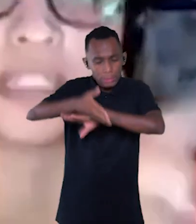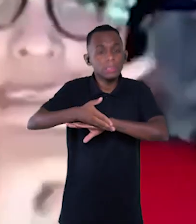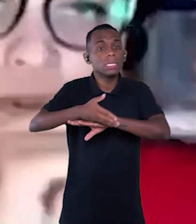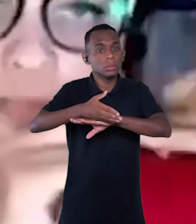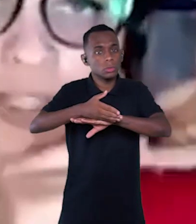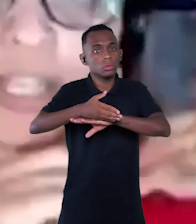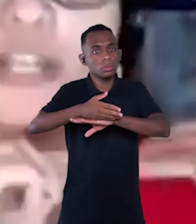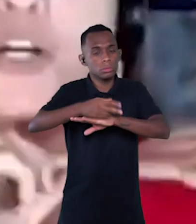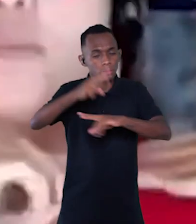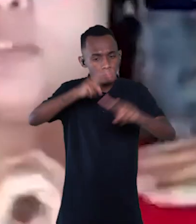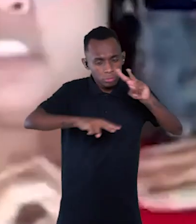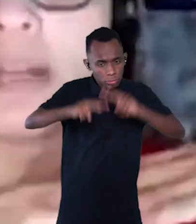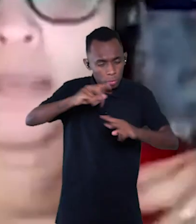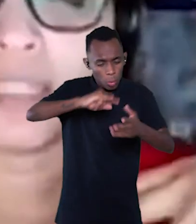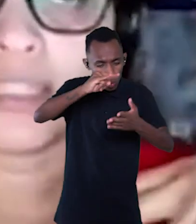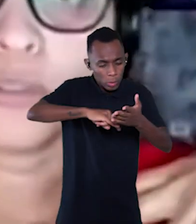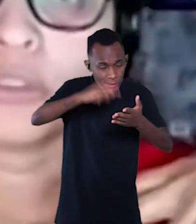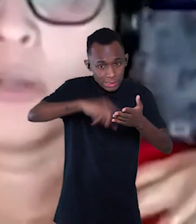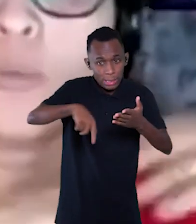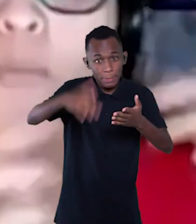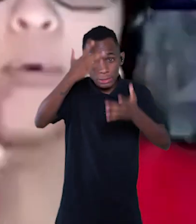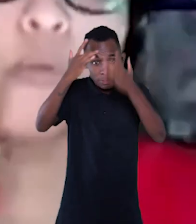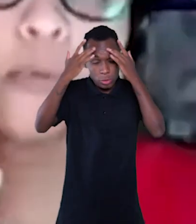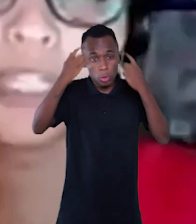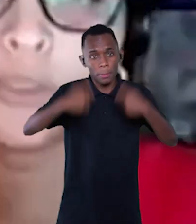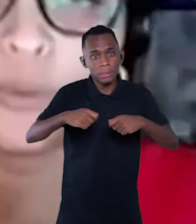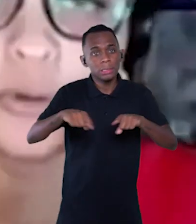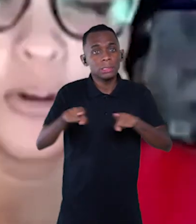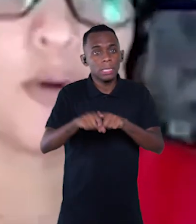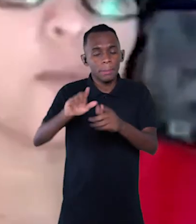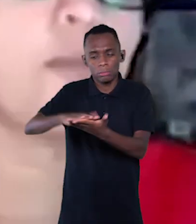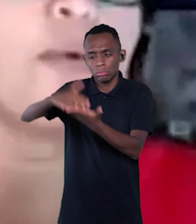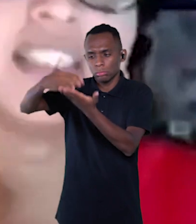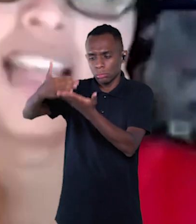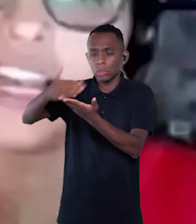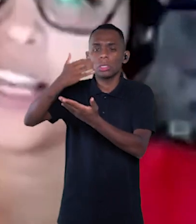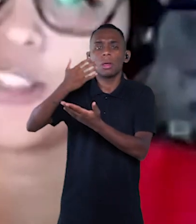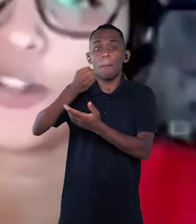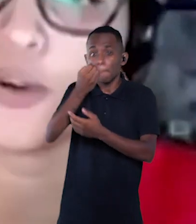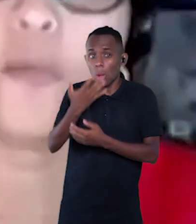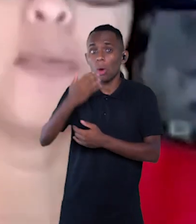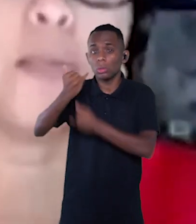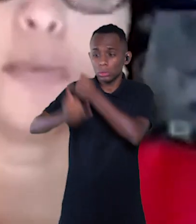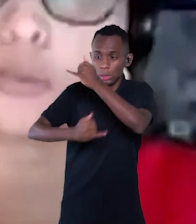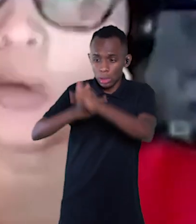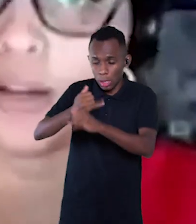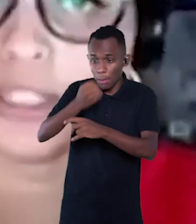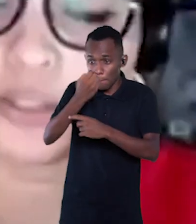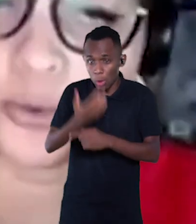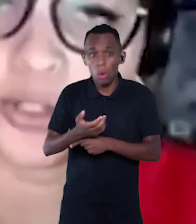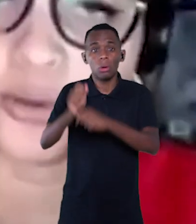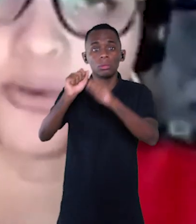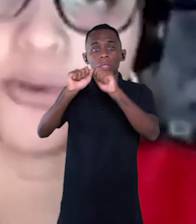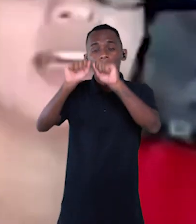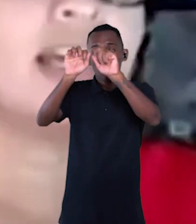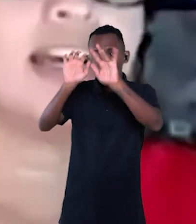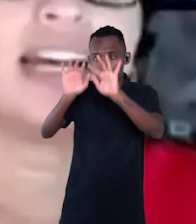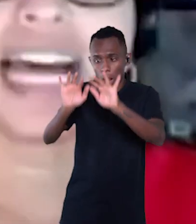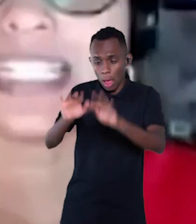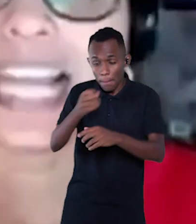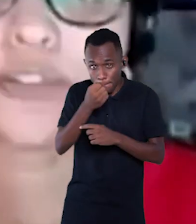pessoas precisam. Muda para mim eu ter um bom computador, com boa internet, um bom prontuário